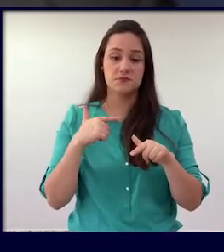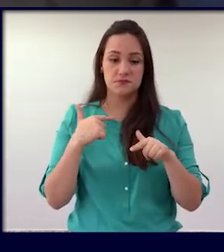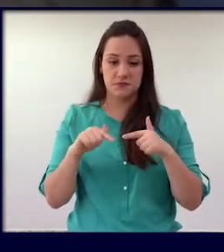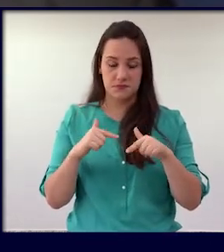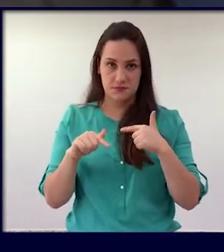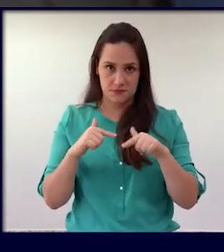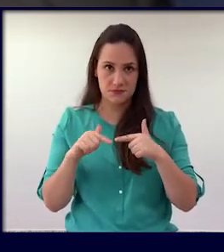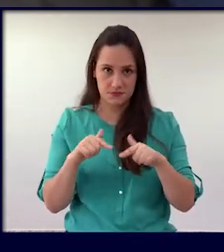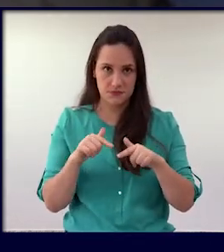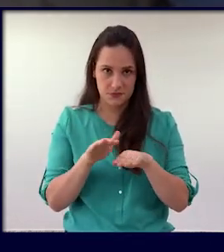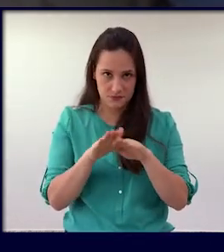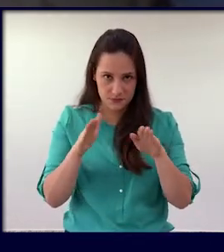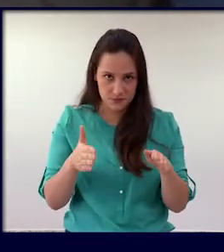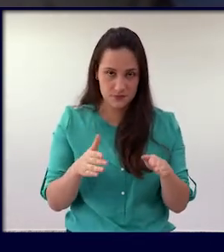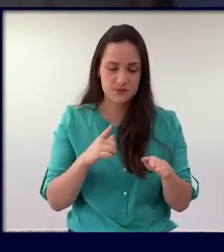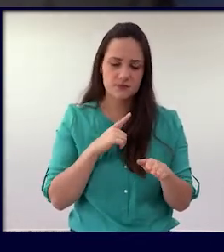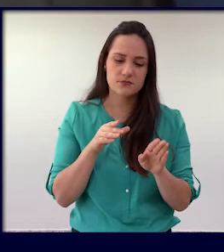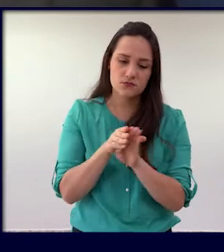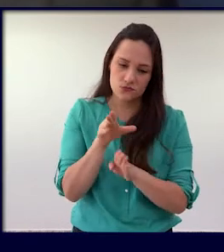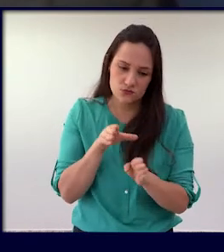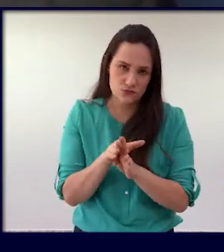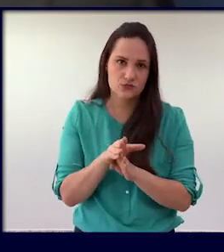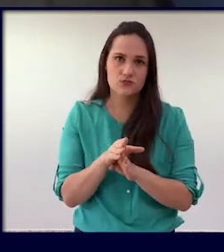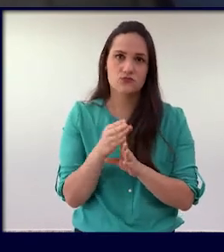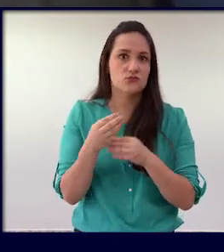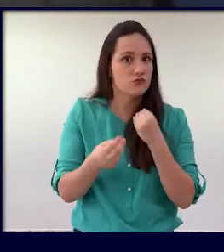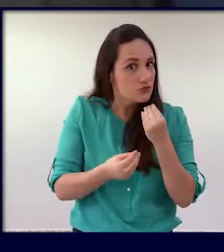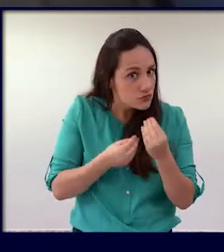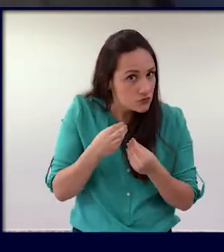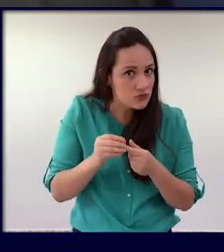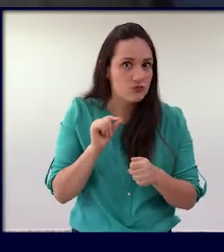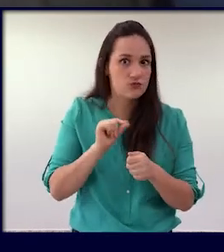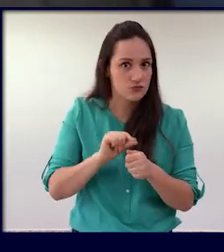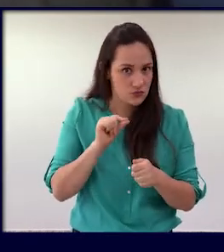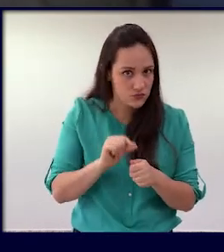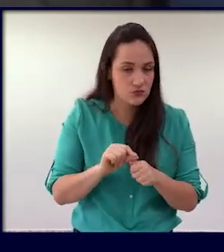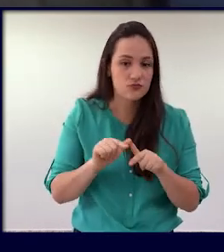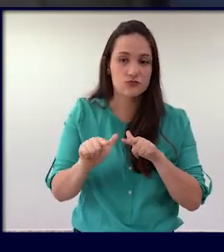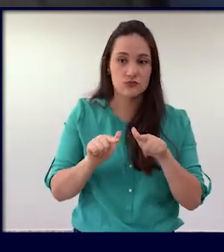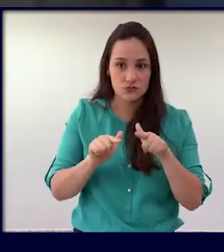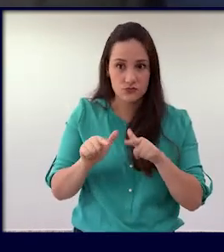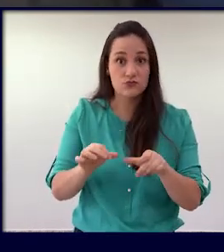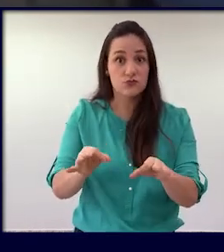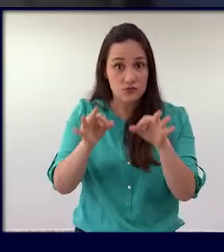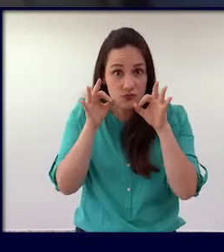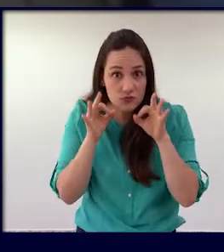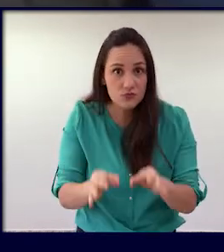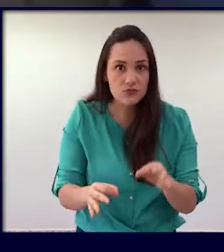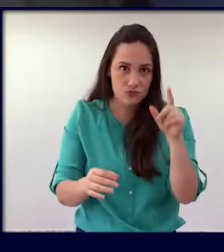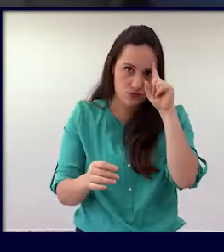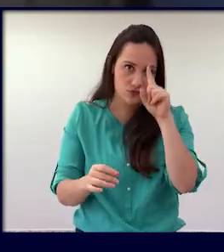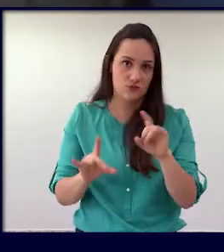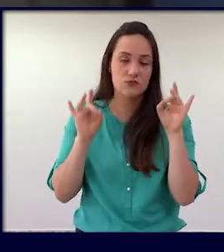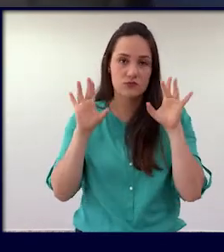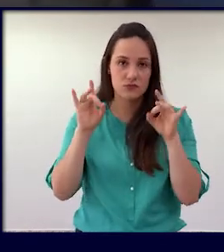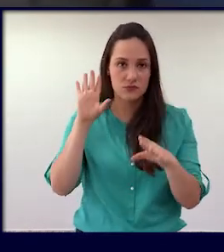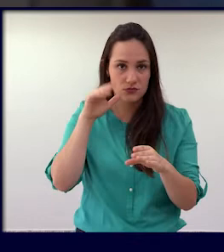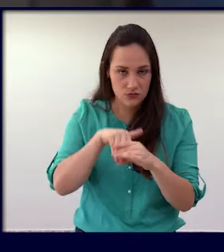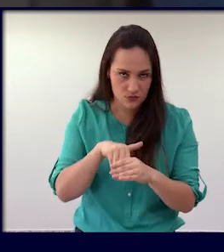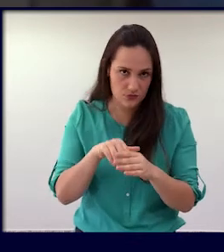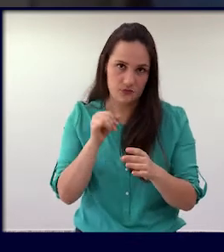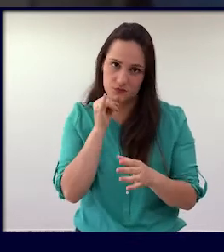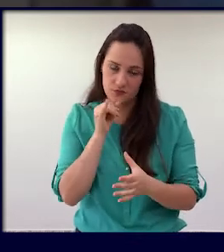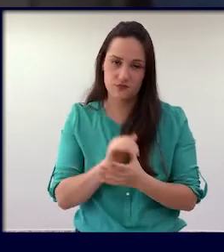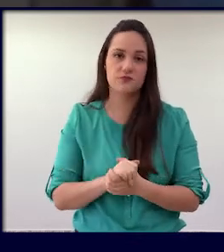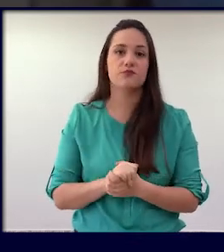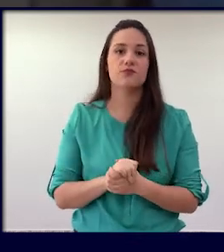Basicamente, o mesário, ele vai receber orientação de como fazer o seu trabalho no dia da